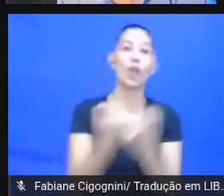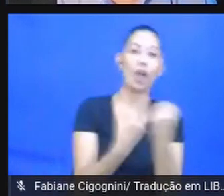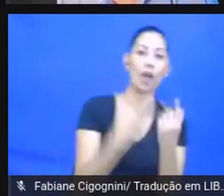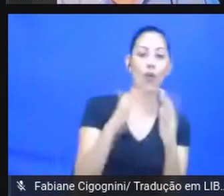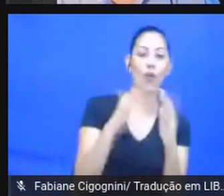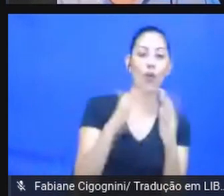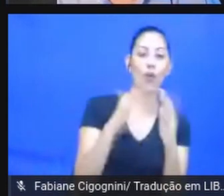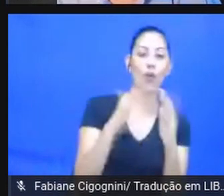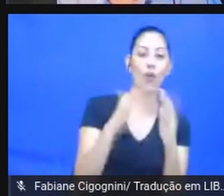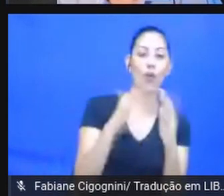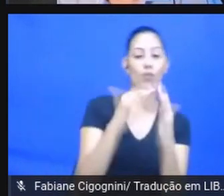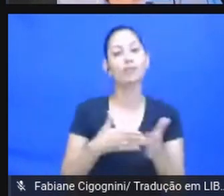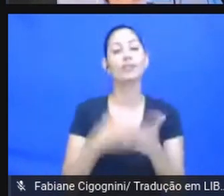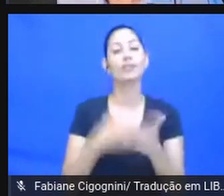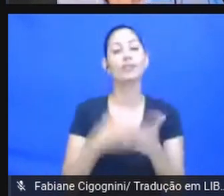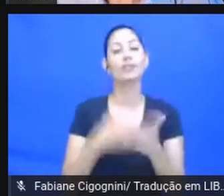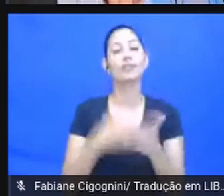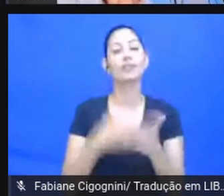né?